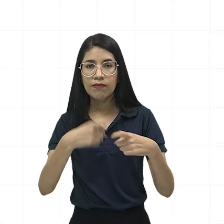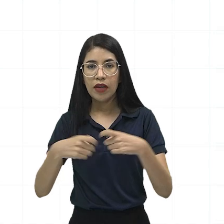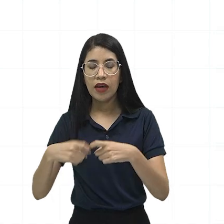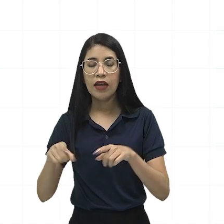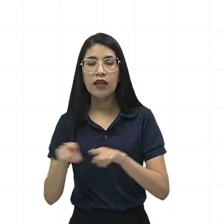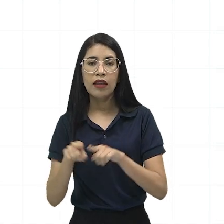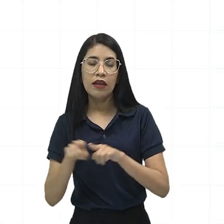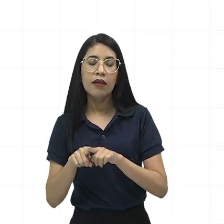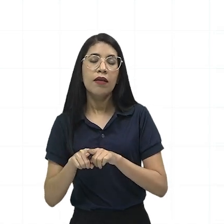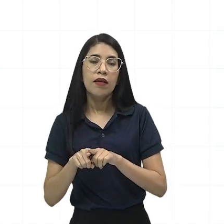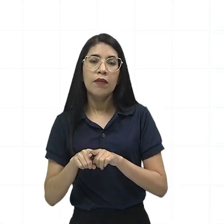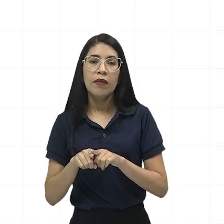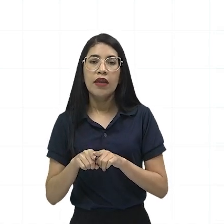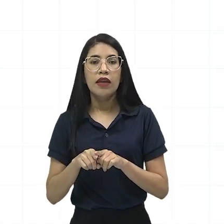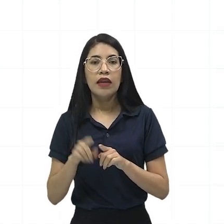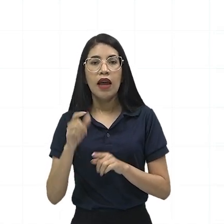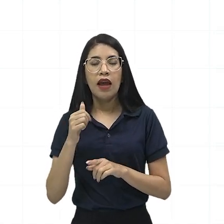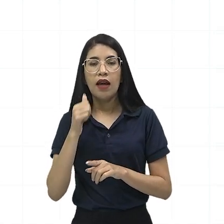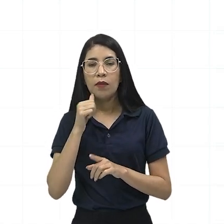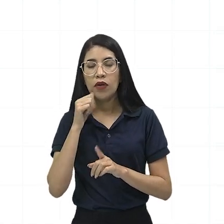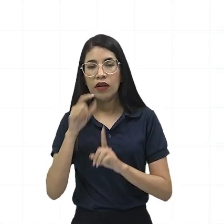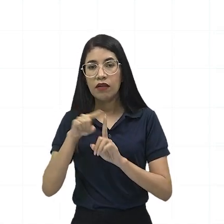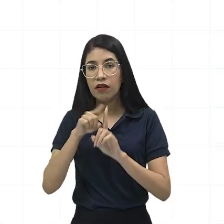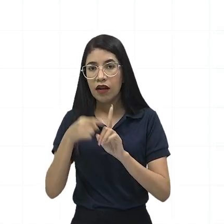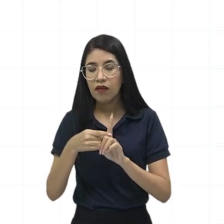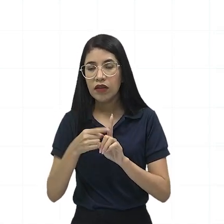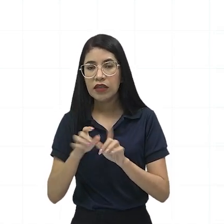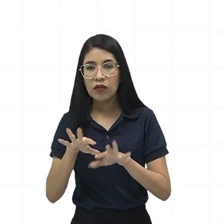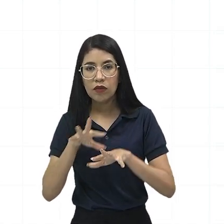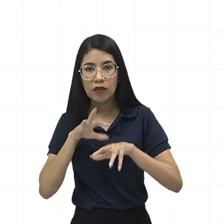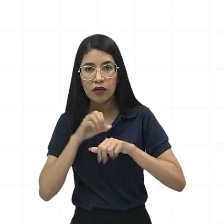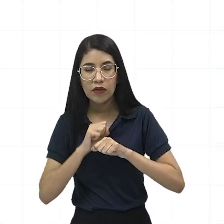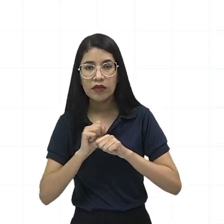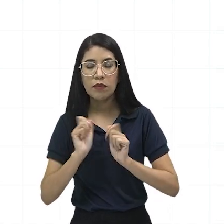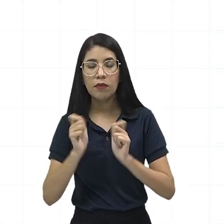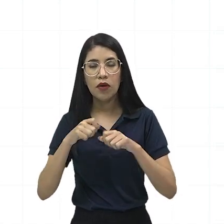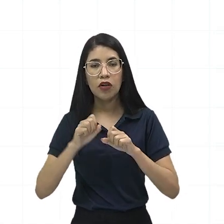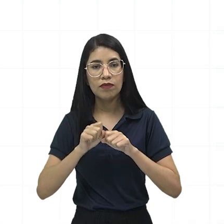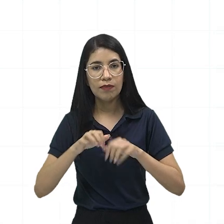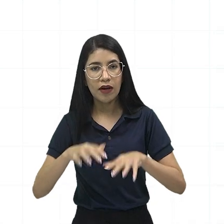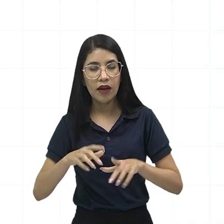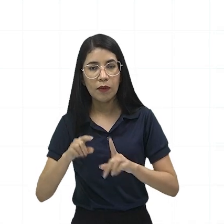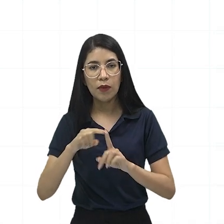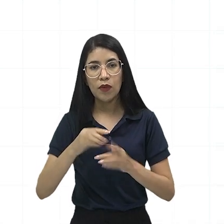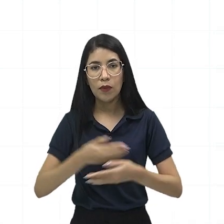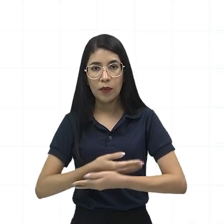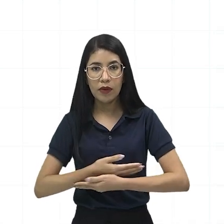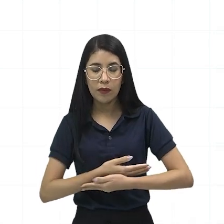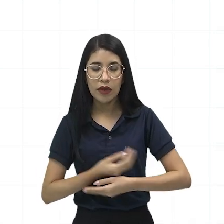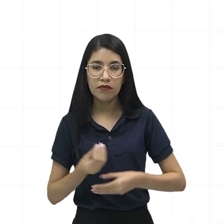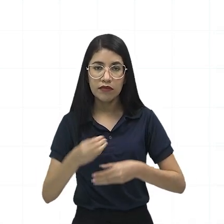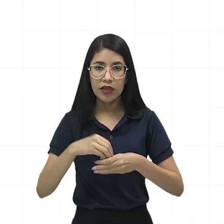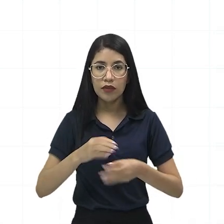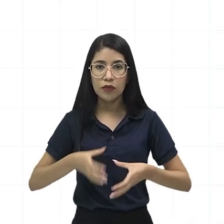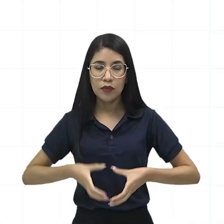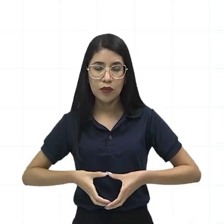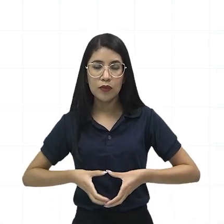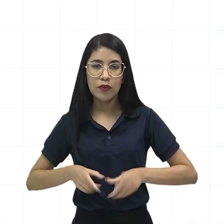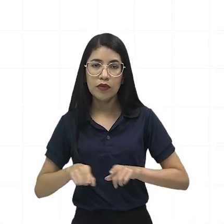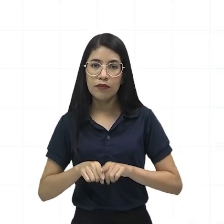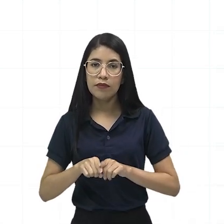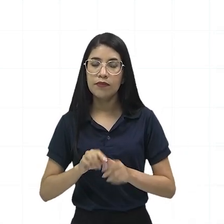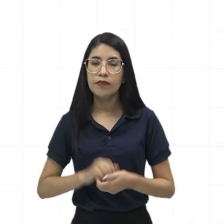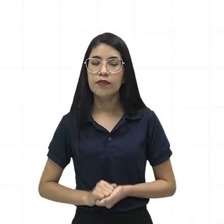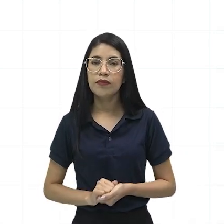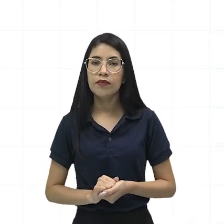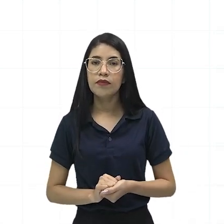mãe para filho no momento do nascimento, né, no momento do parto, ou ainda dentro do útero. Então, isso